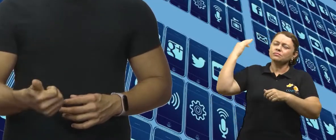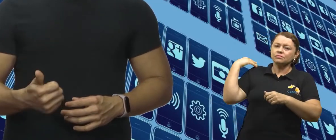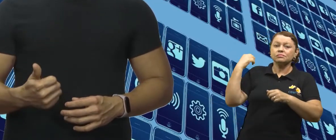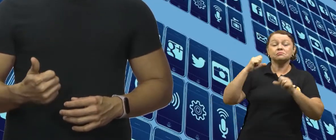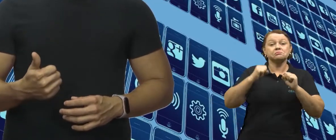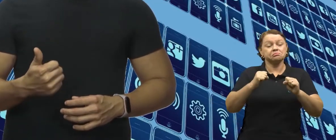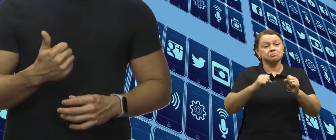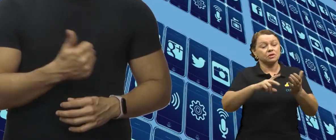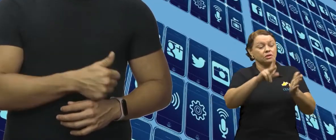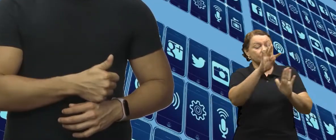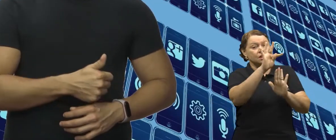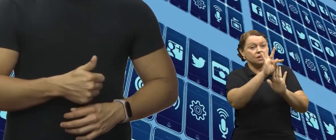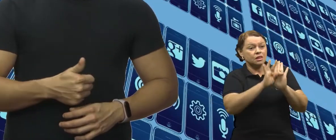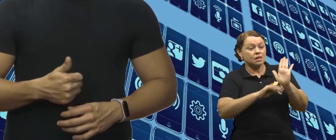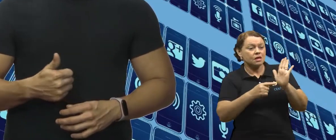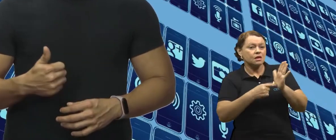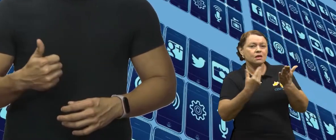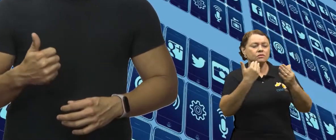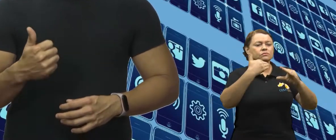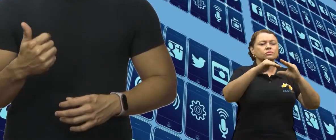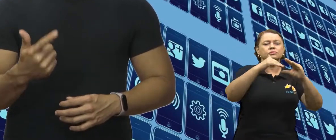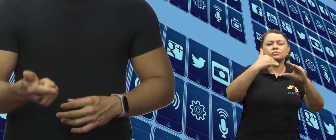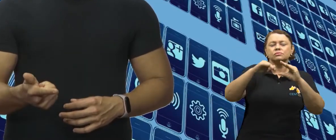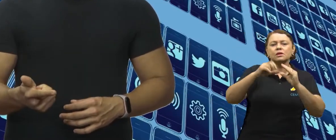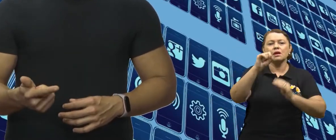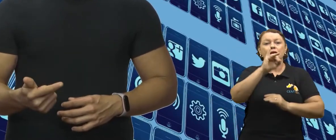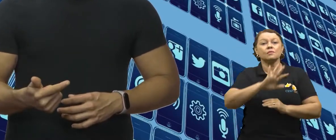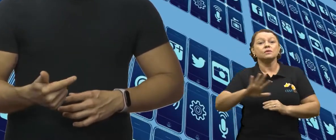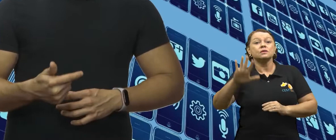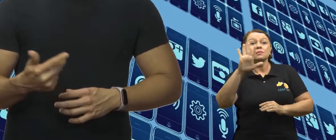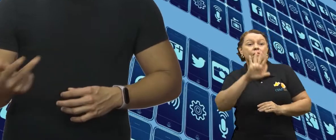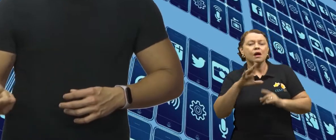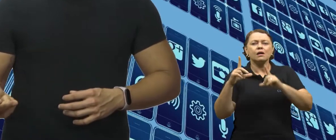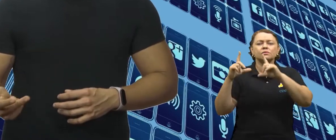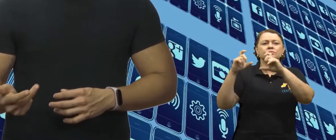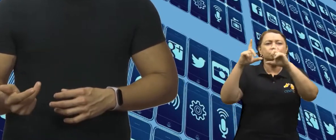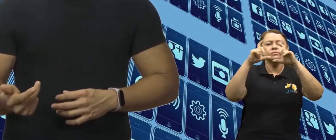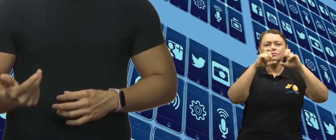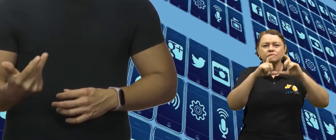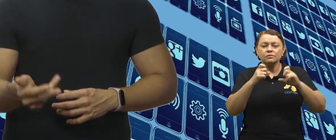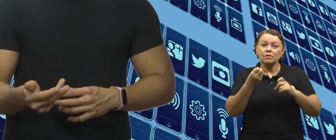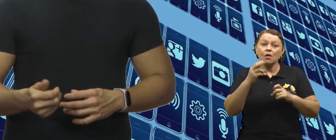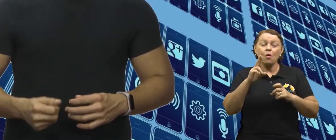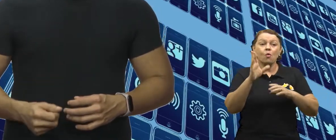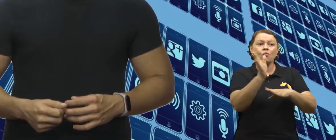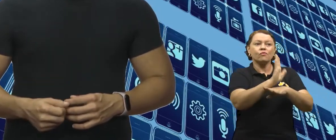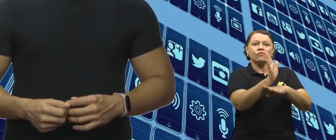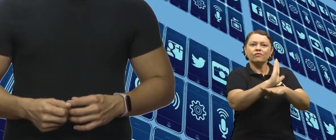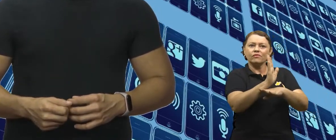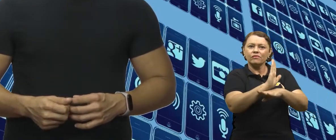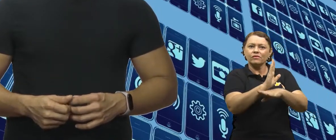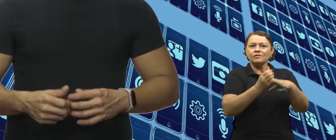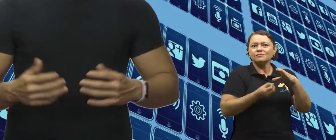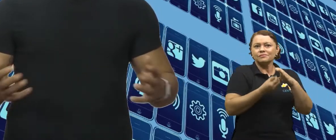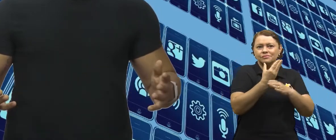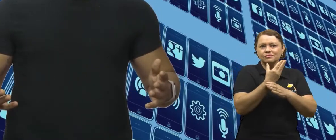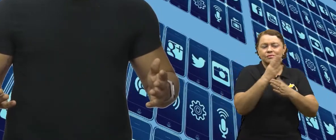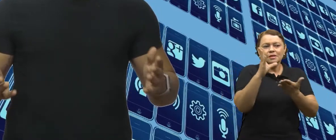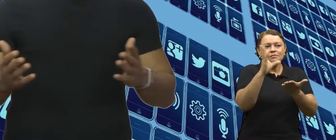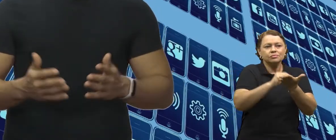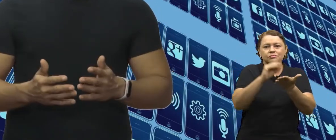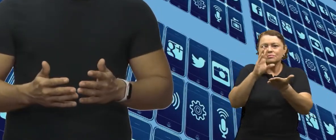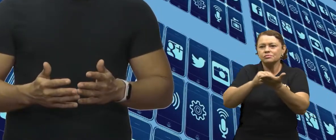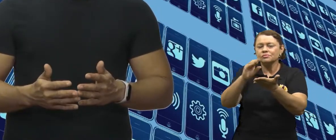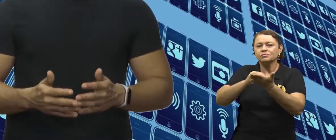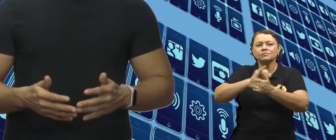de textos, mensagens que eu escrevi, imagens com fotos que eu tirei ou vídeos que eu fiz, registrando